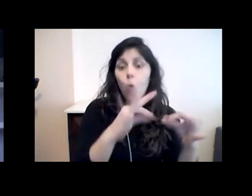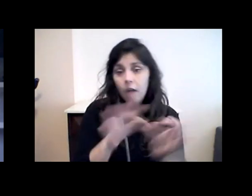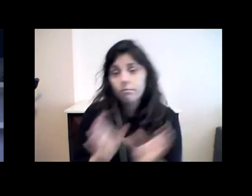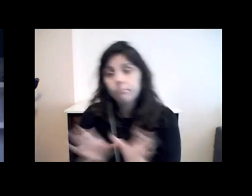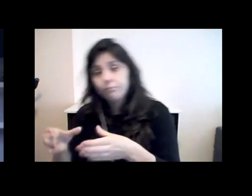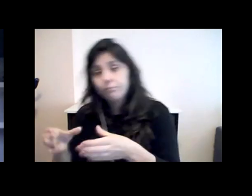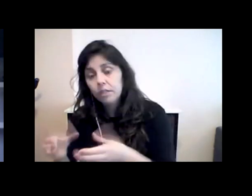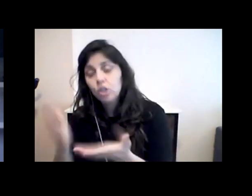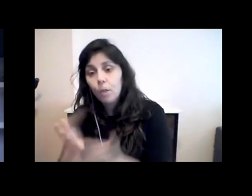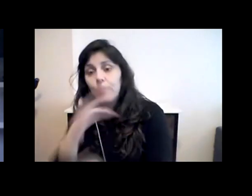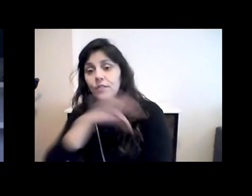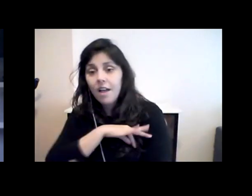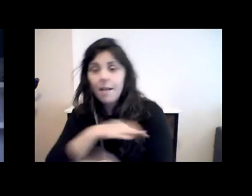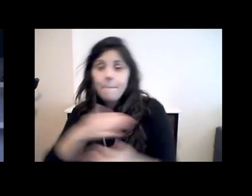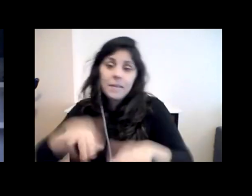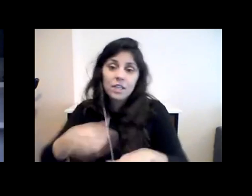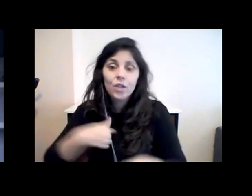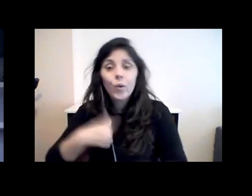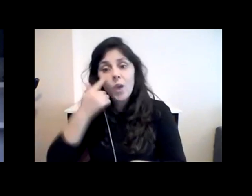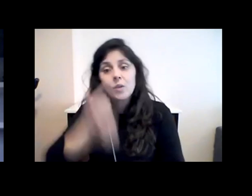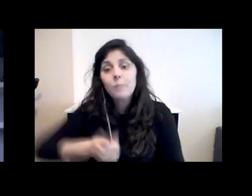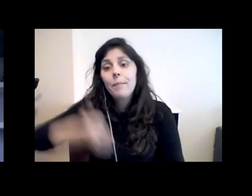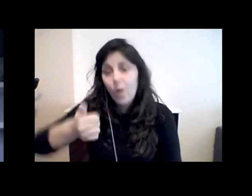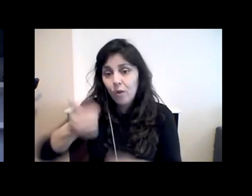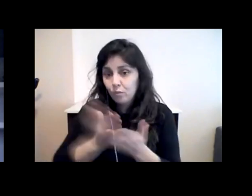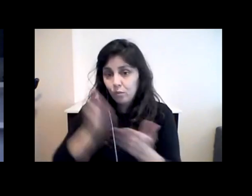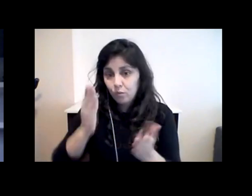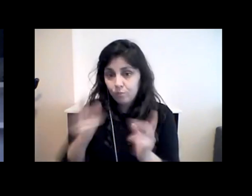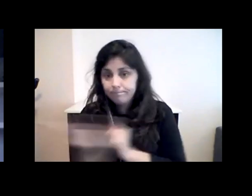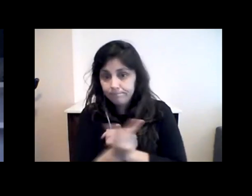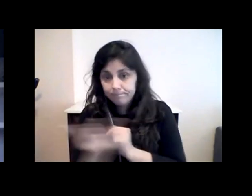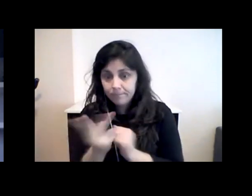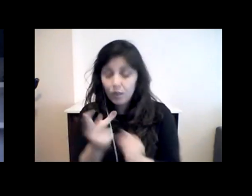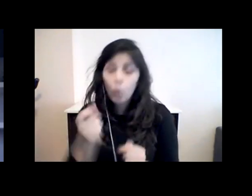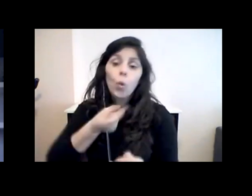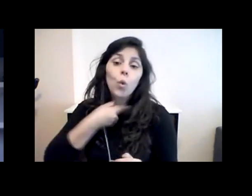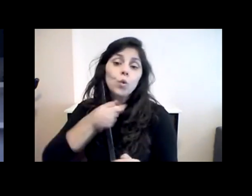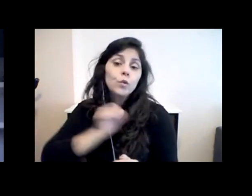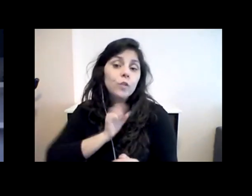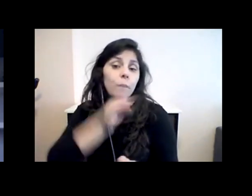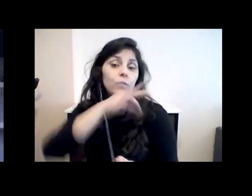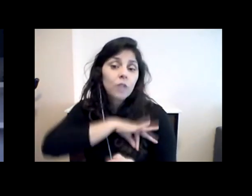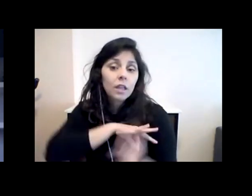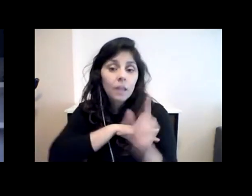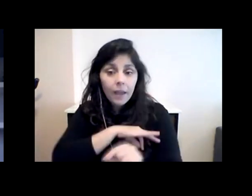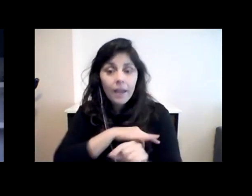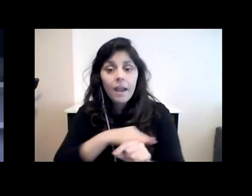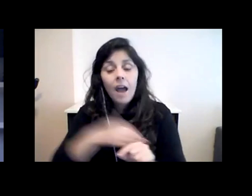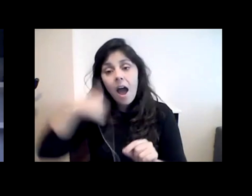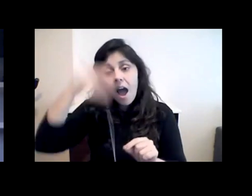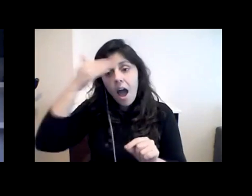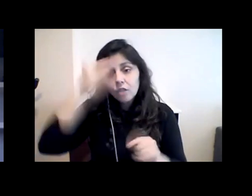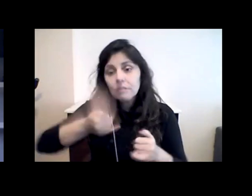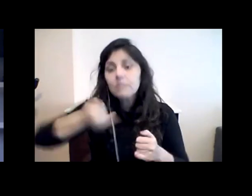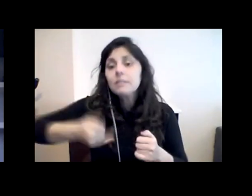melhor conheço e foi nesse contexto que eu tirei o meu curso profissional. Creio que os dois colegas oradores que falarão a